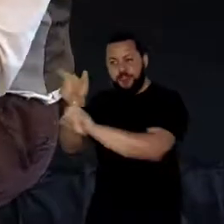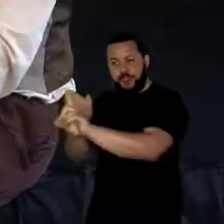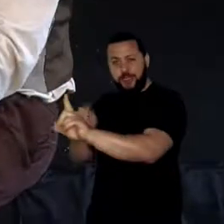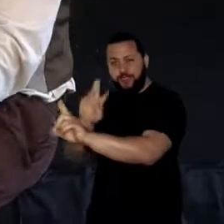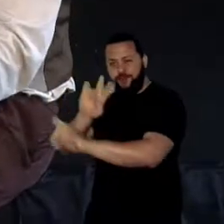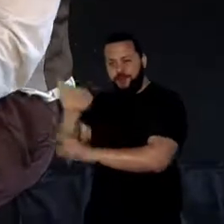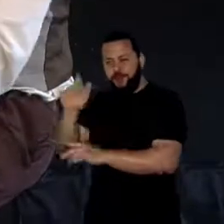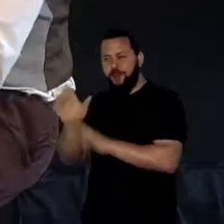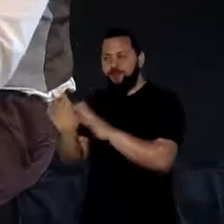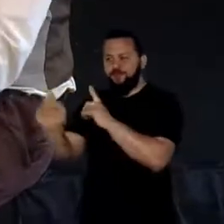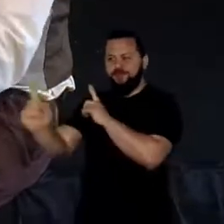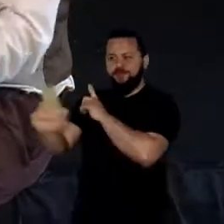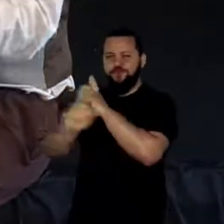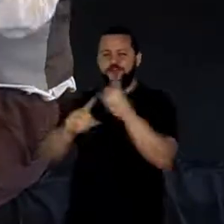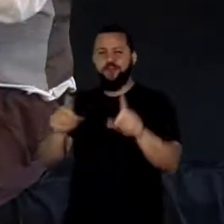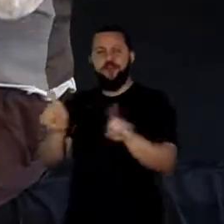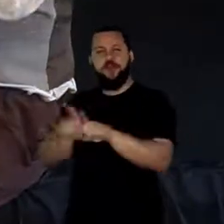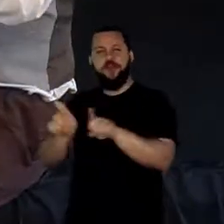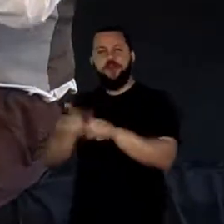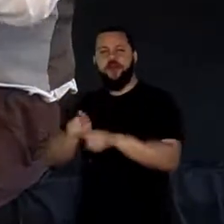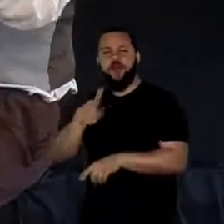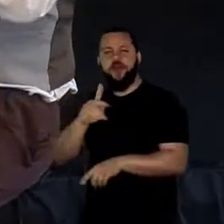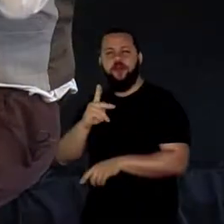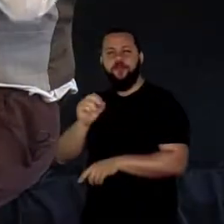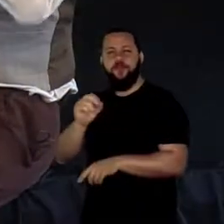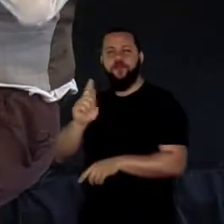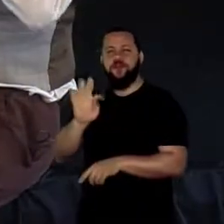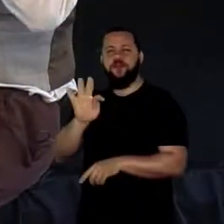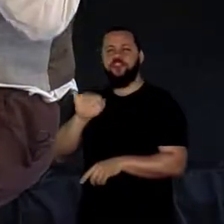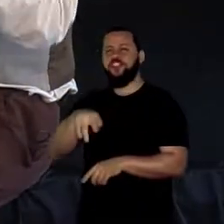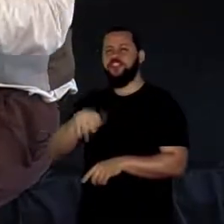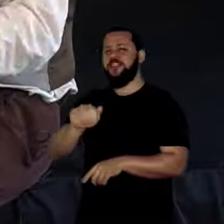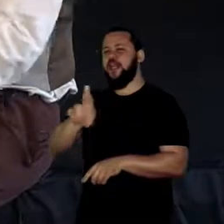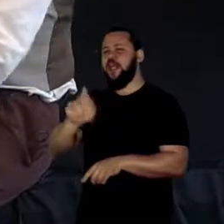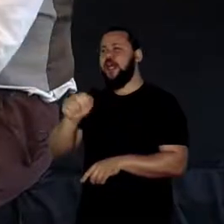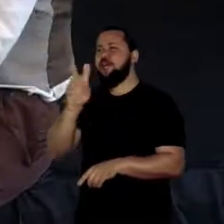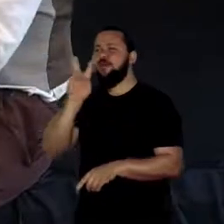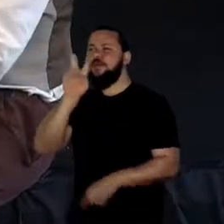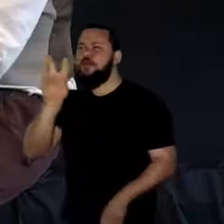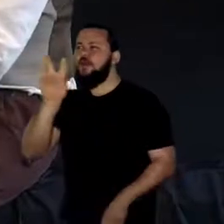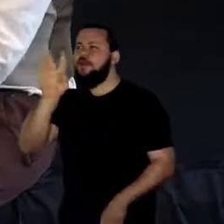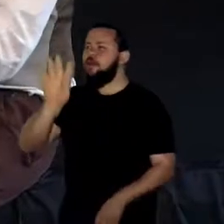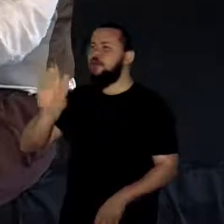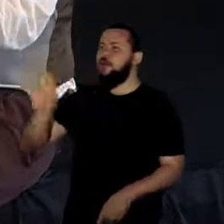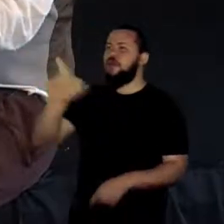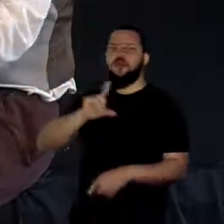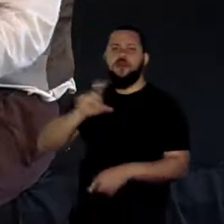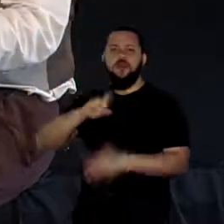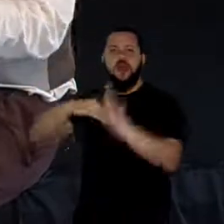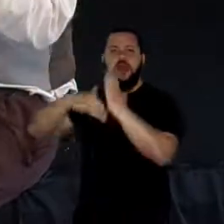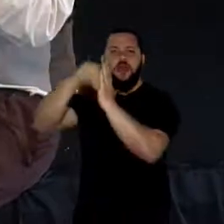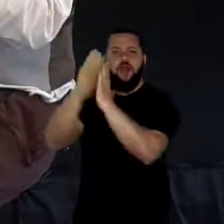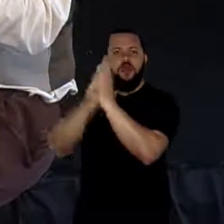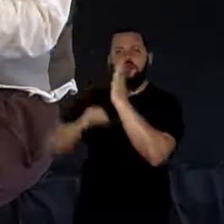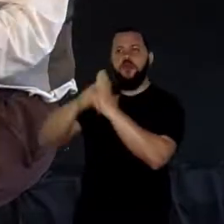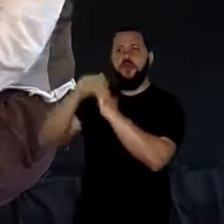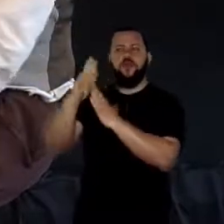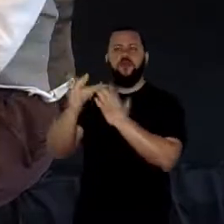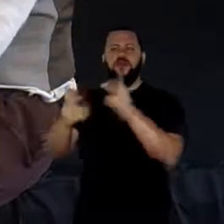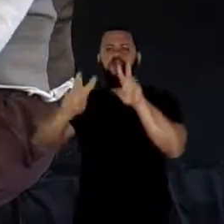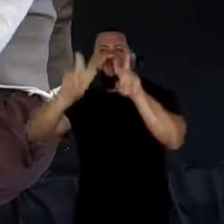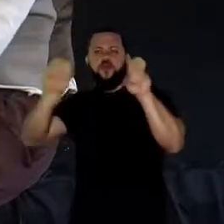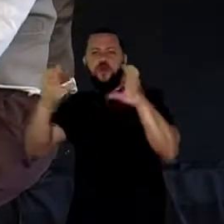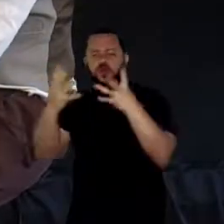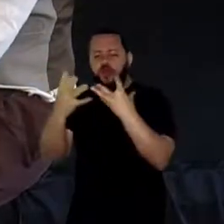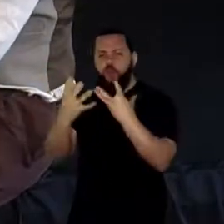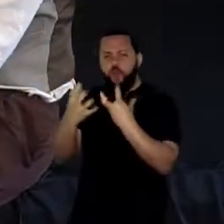Cândido Portinari, né? Que tem várias pinturas dele muito, muito lindas, assim, que fala da seca, fala sobre esse